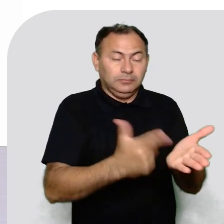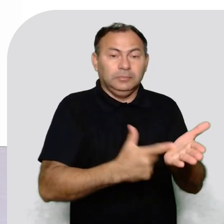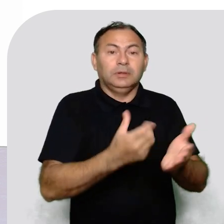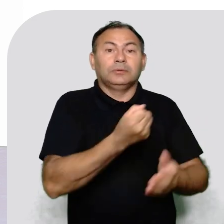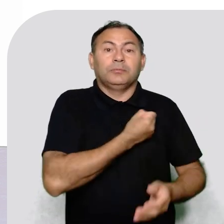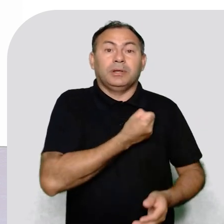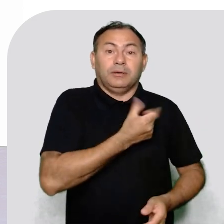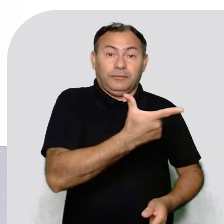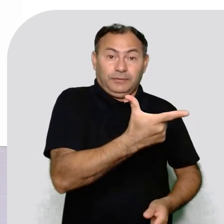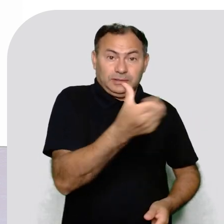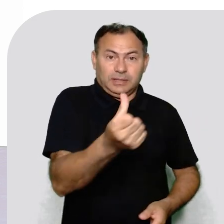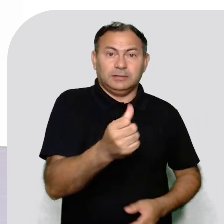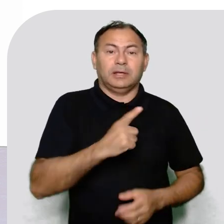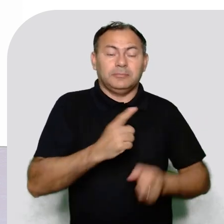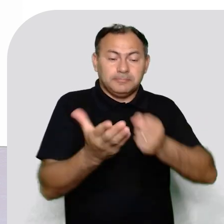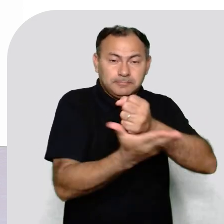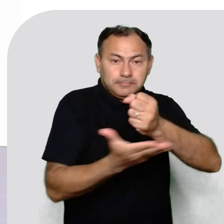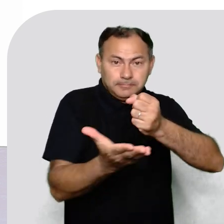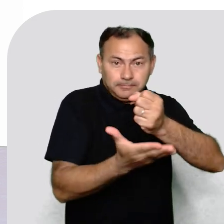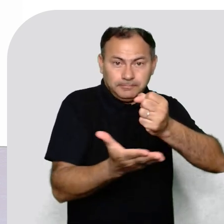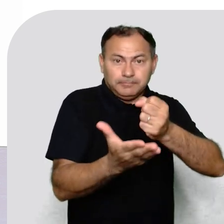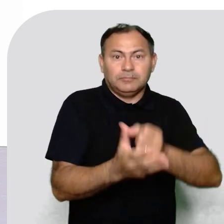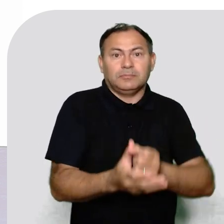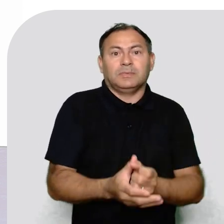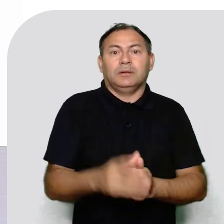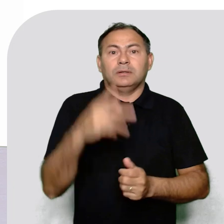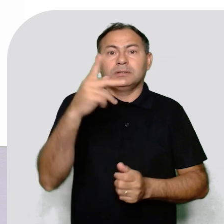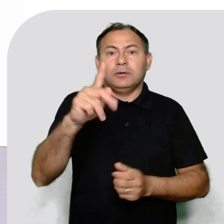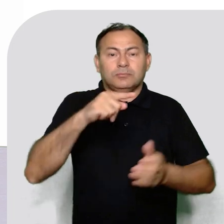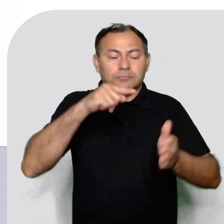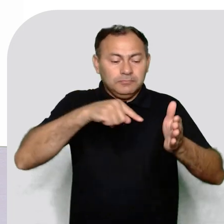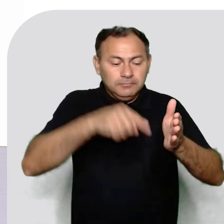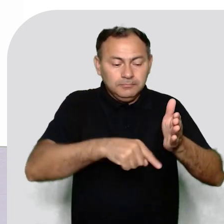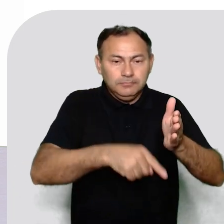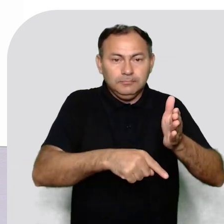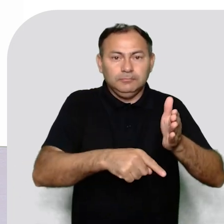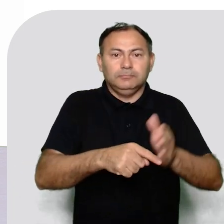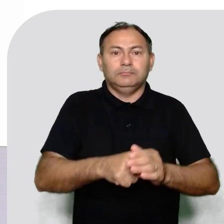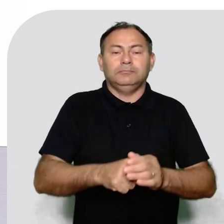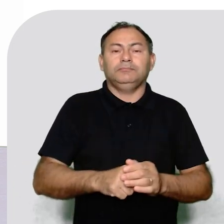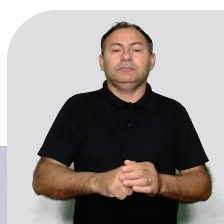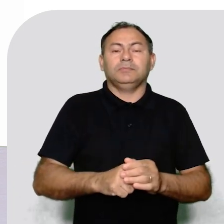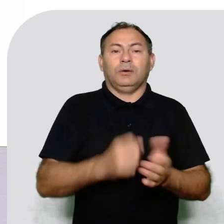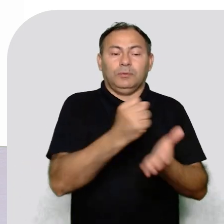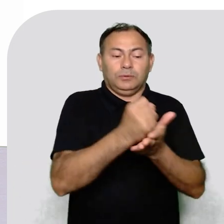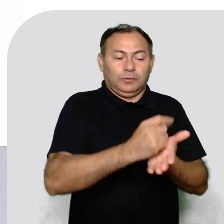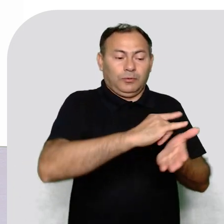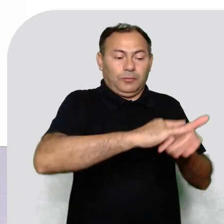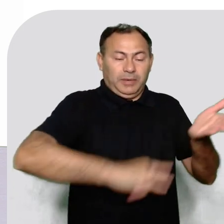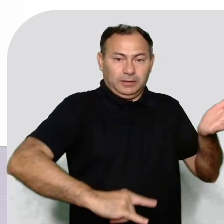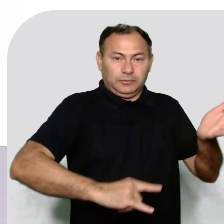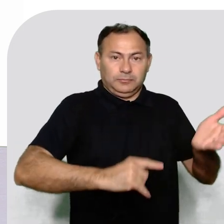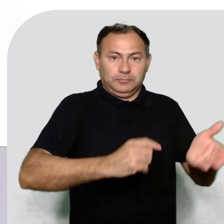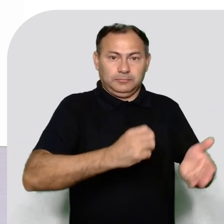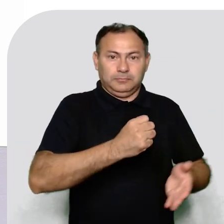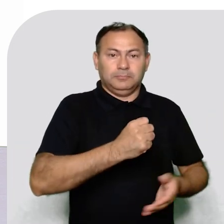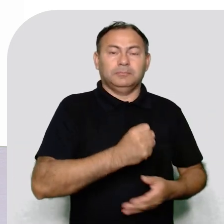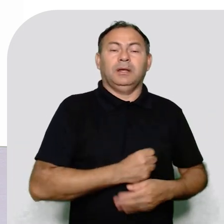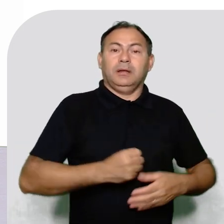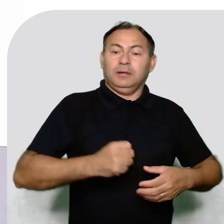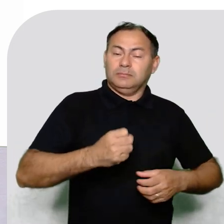caderno número 26 tem como base, como seu fundamento, a Gaudium et Spes,